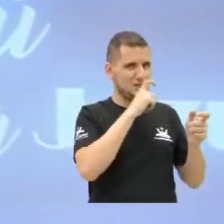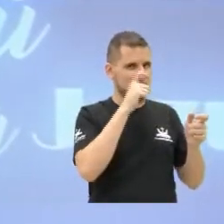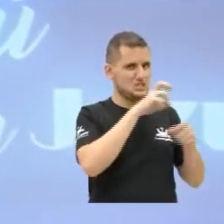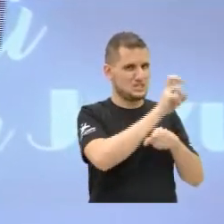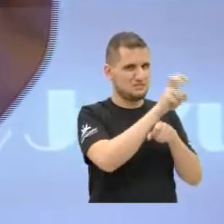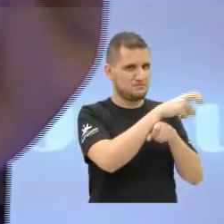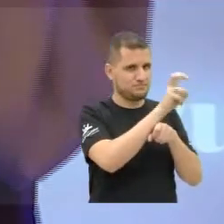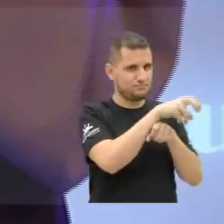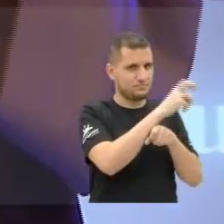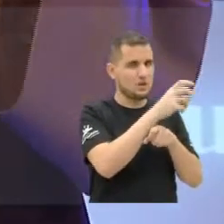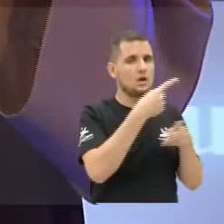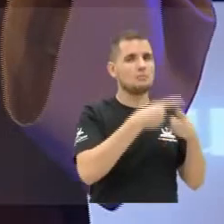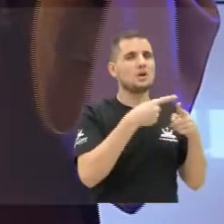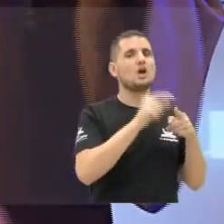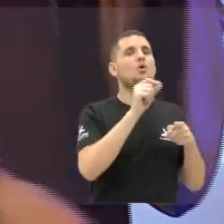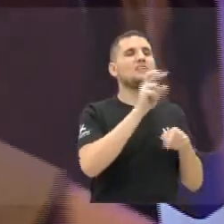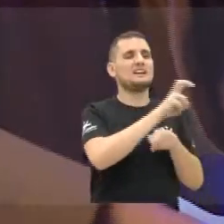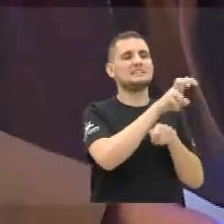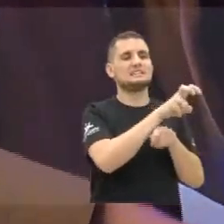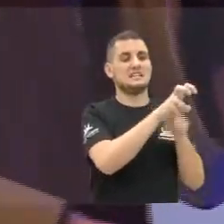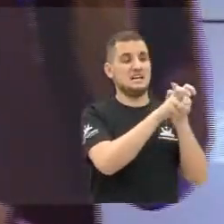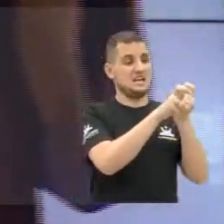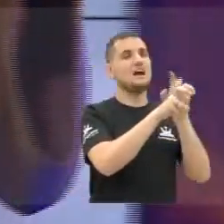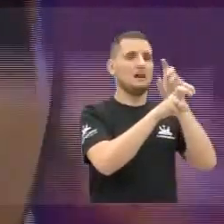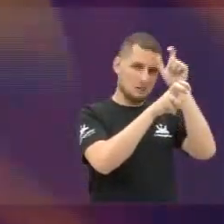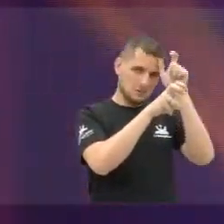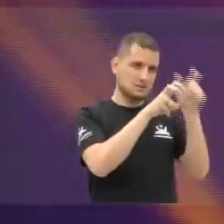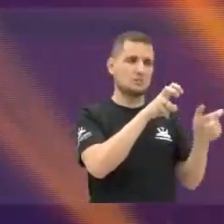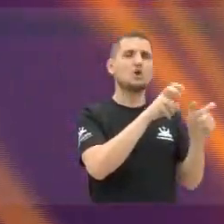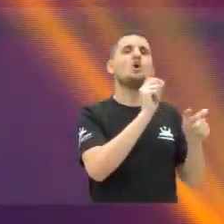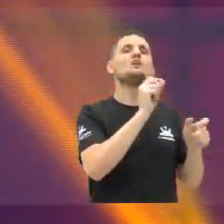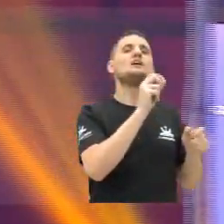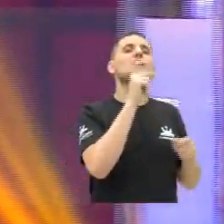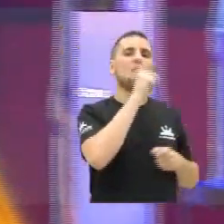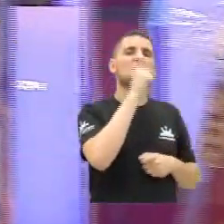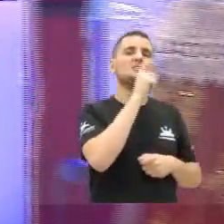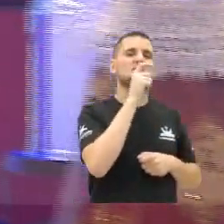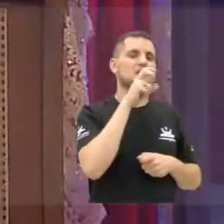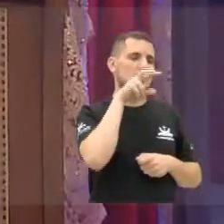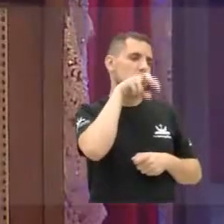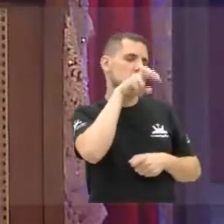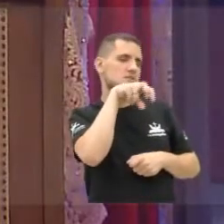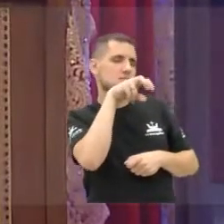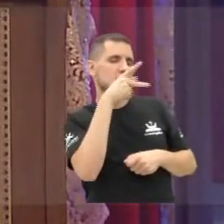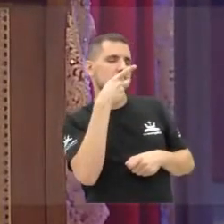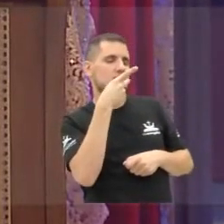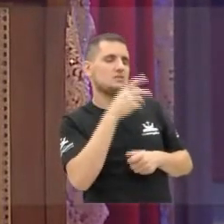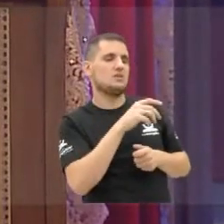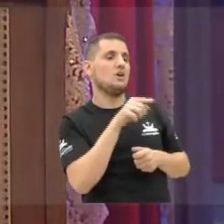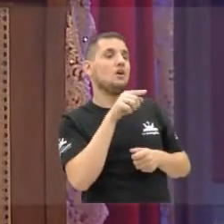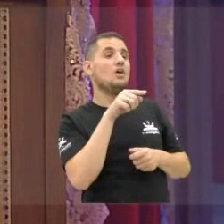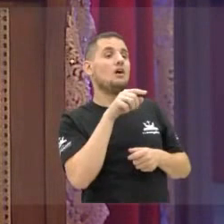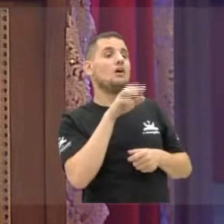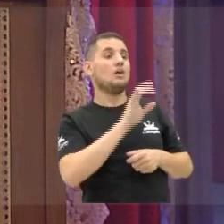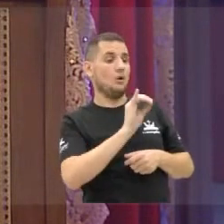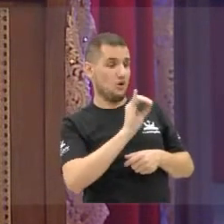Porque qual foi a mentira da serpente? Ei, vocês não precisam de